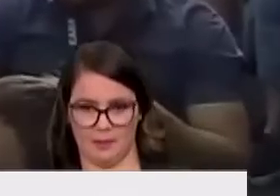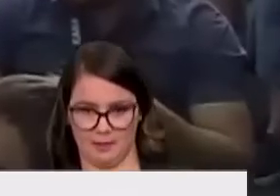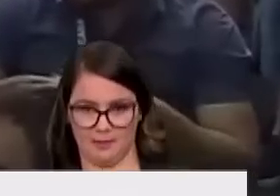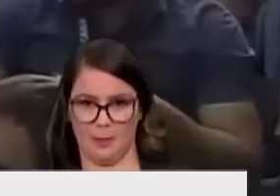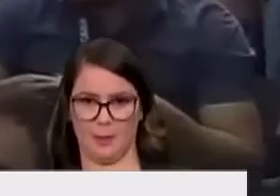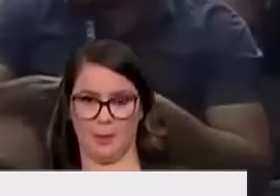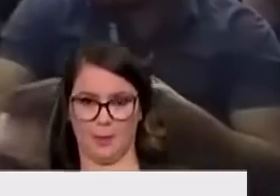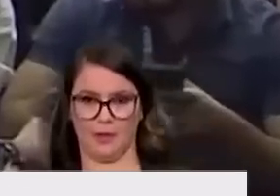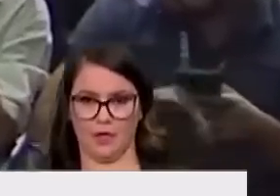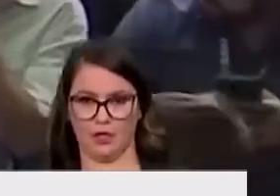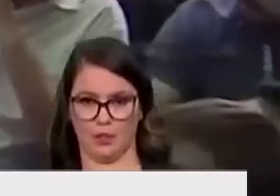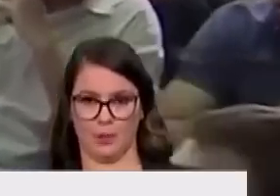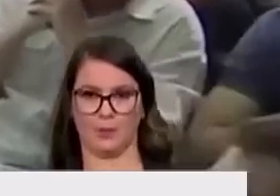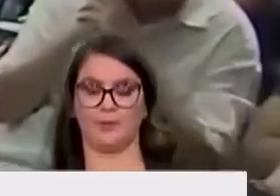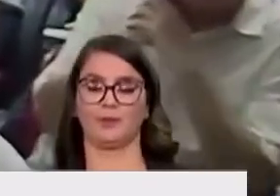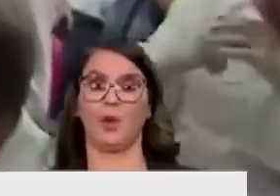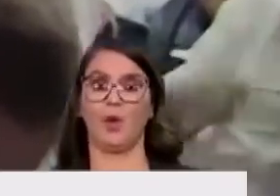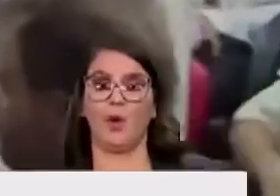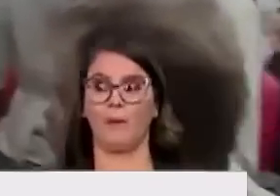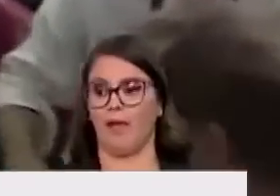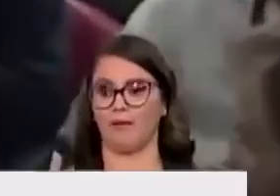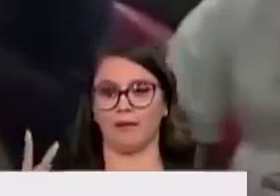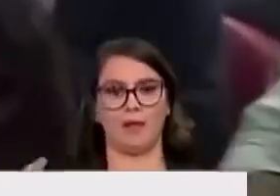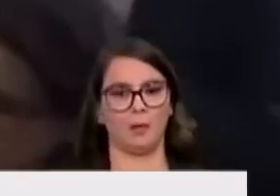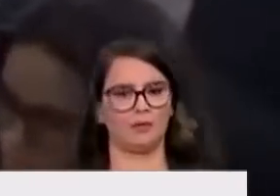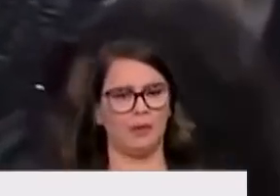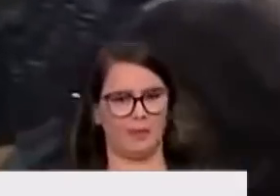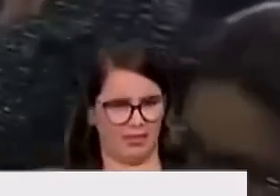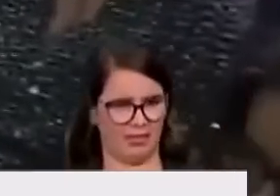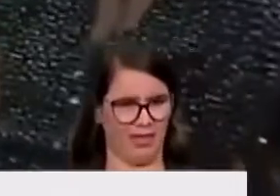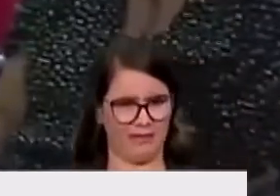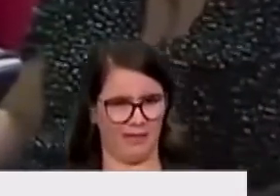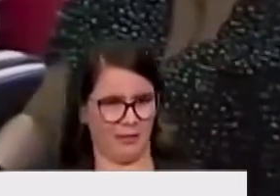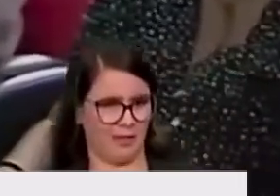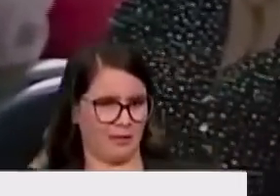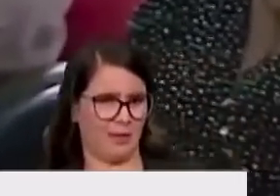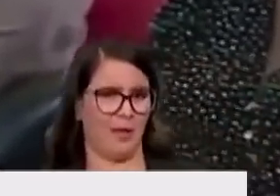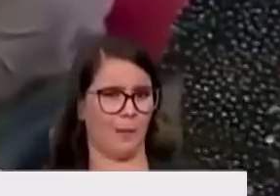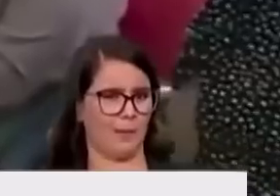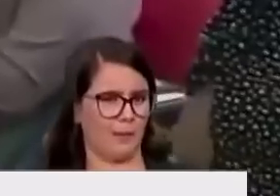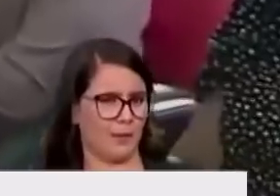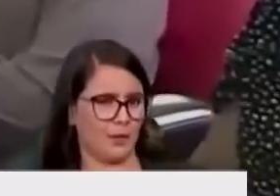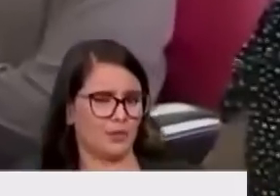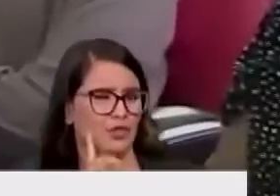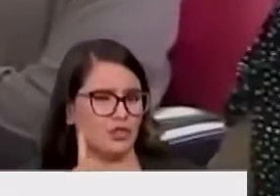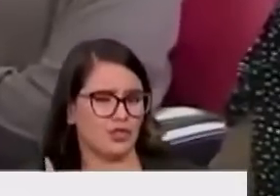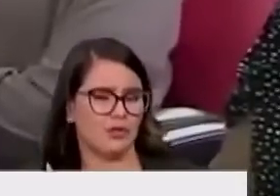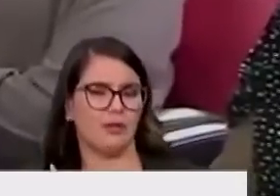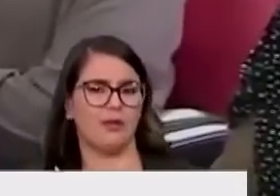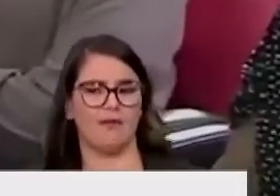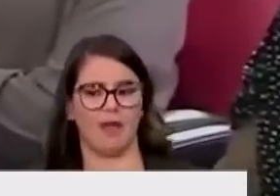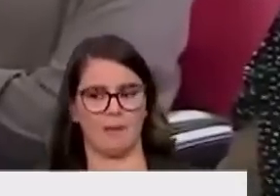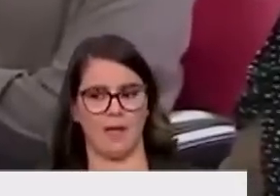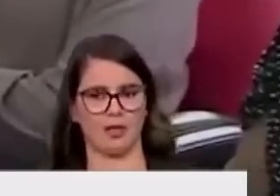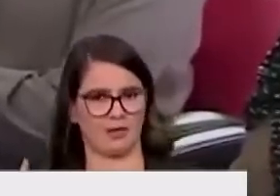rotina do presidente no Alvorada? Foi feita alguma adaptação? Ele nos primeiros dias vai trabalhar da ala